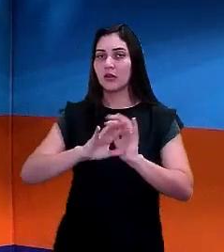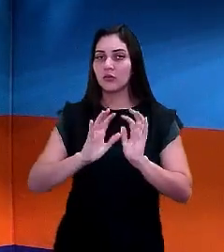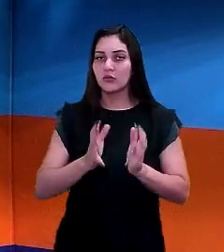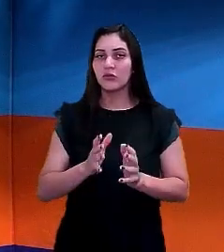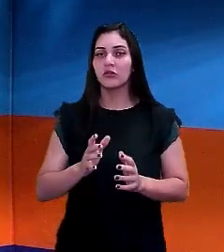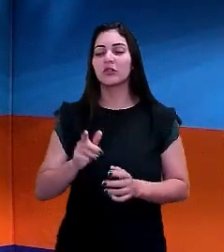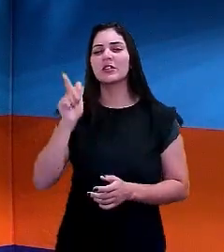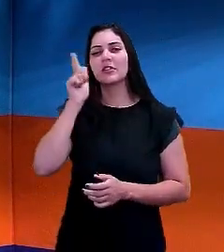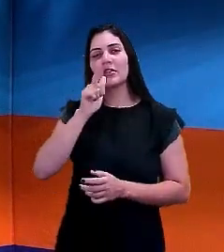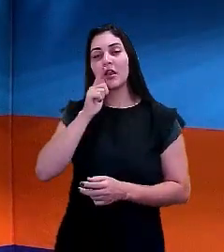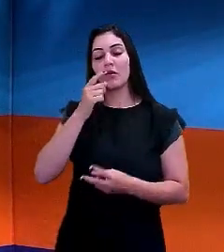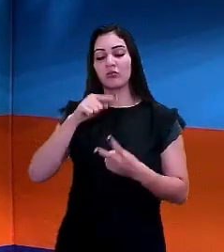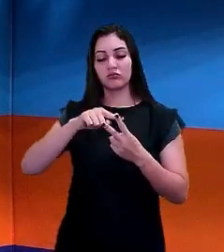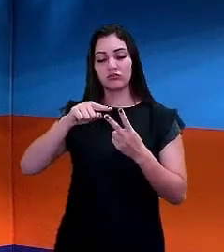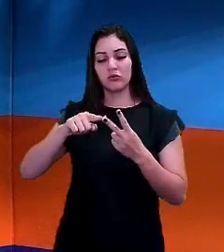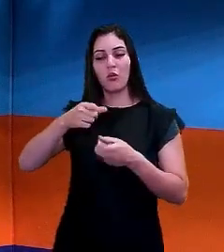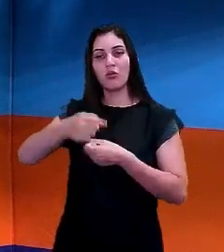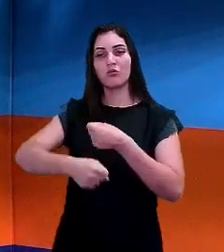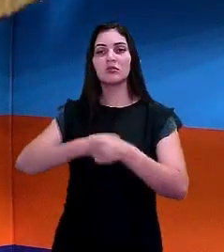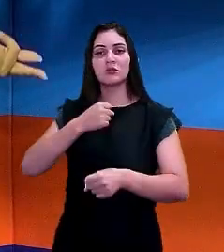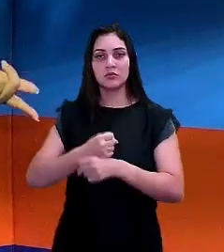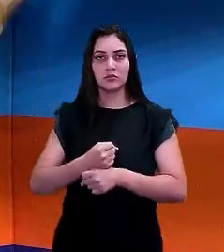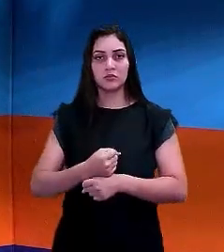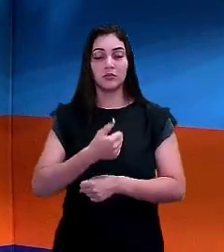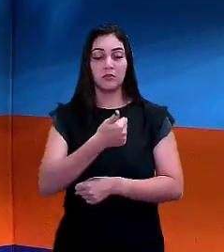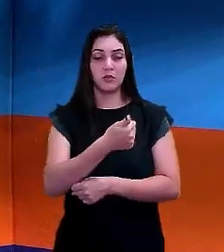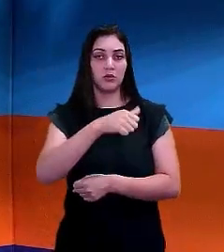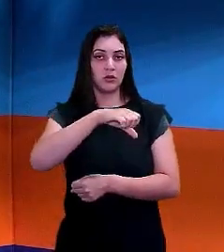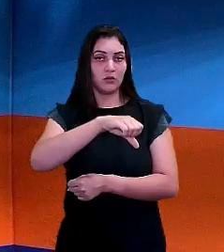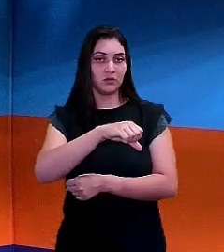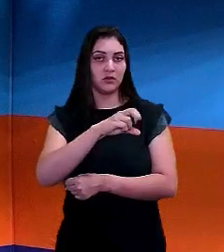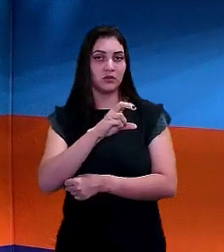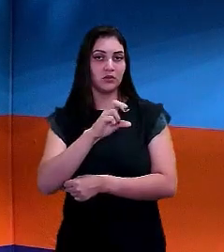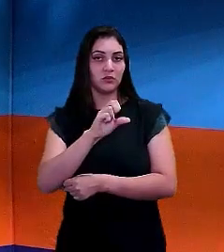ganhando 2 anos seguidos, em 1958 e